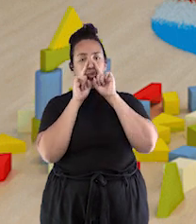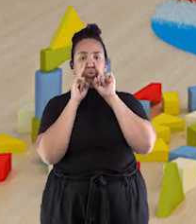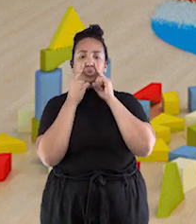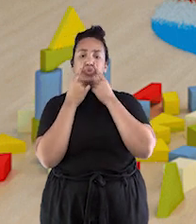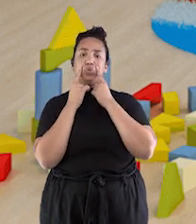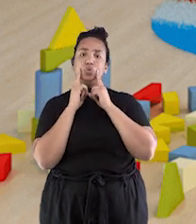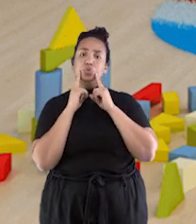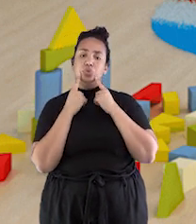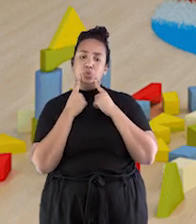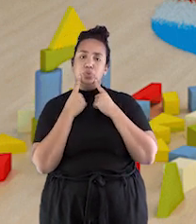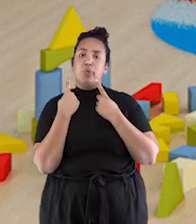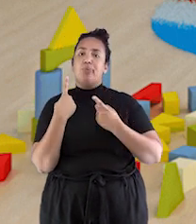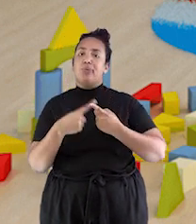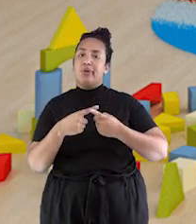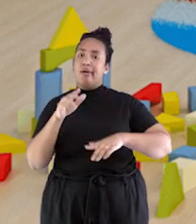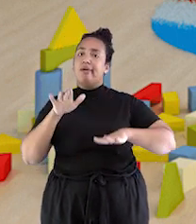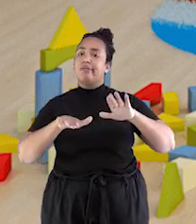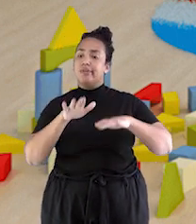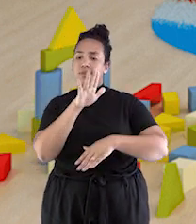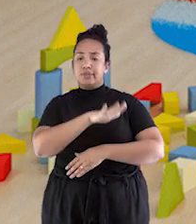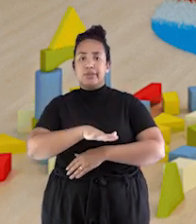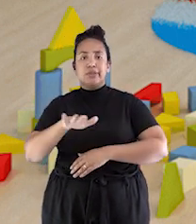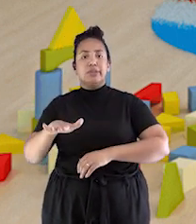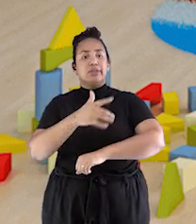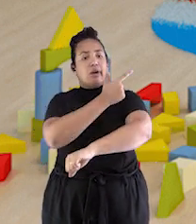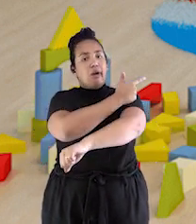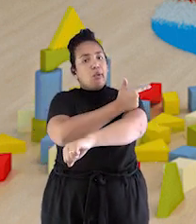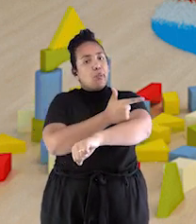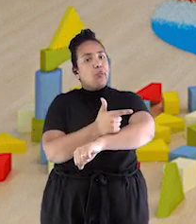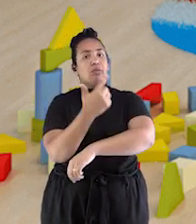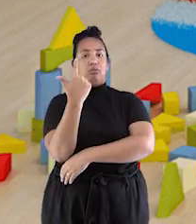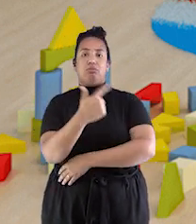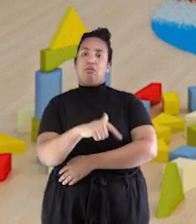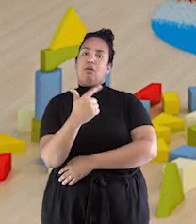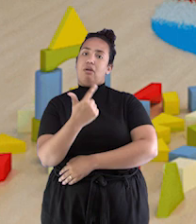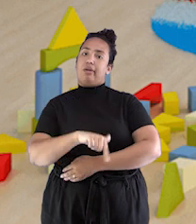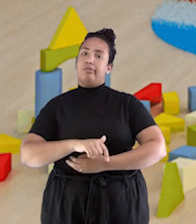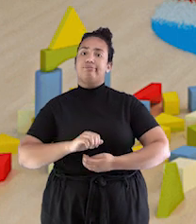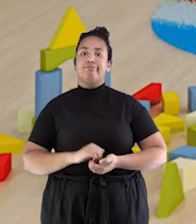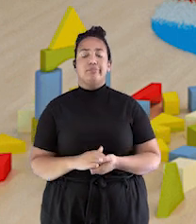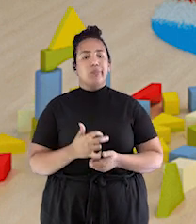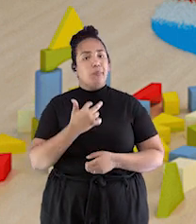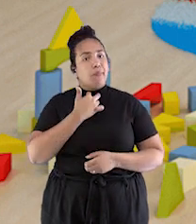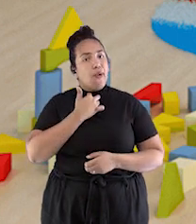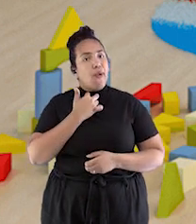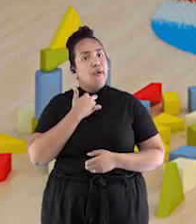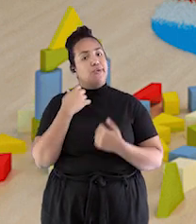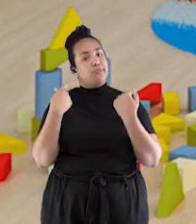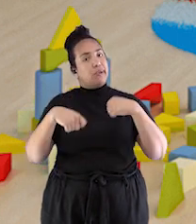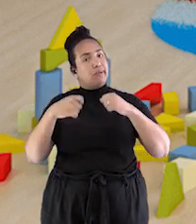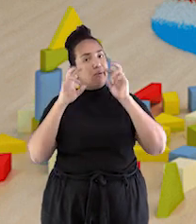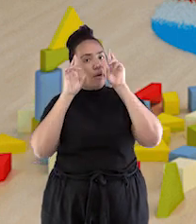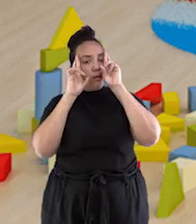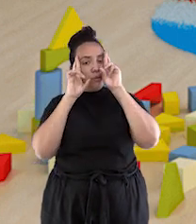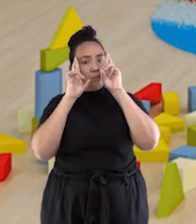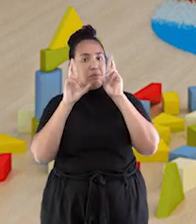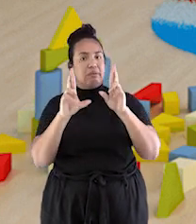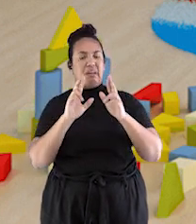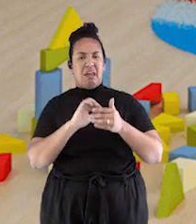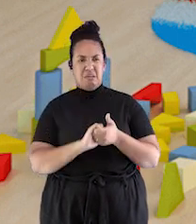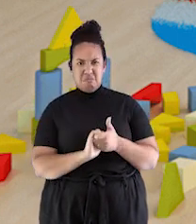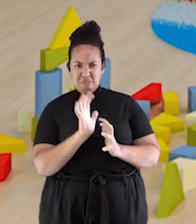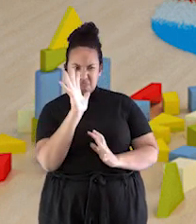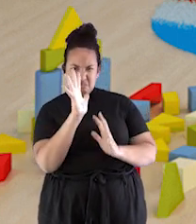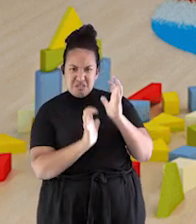alguma criança falta com a educação. Isso não pode acontecer. Devemos respeitar nosso professor. Pode querer